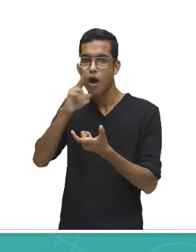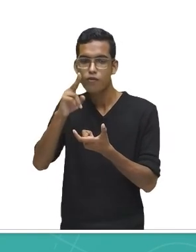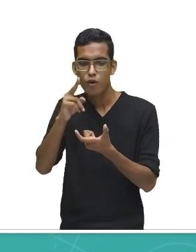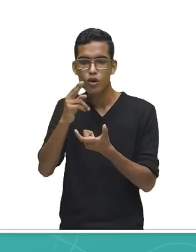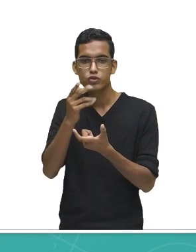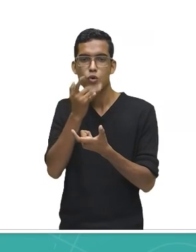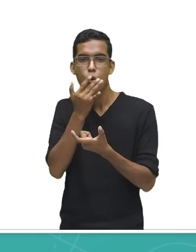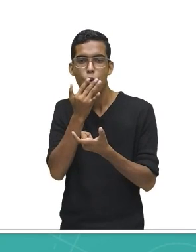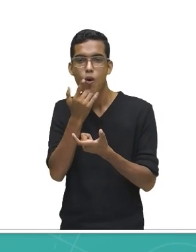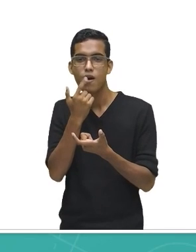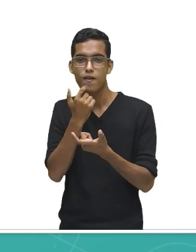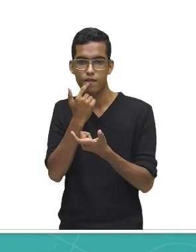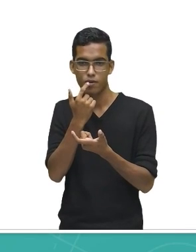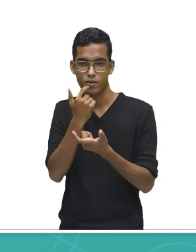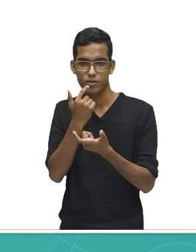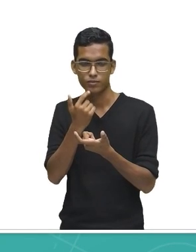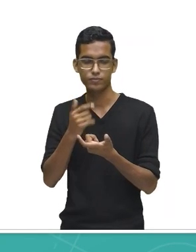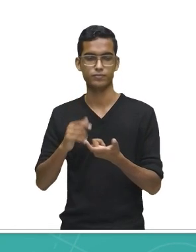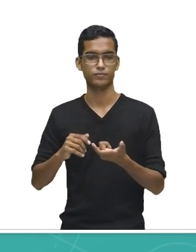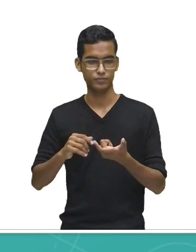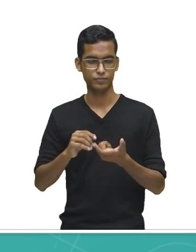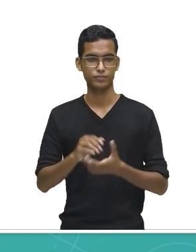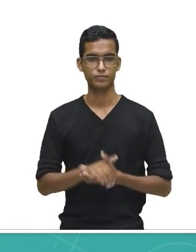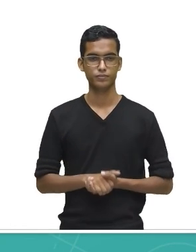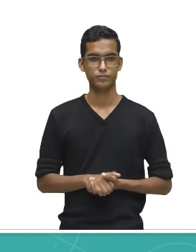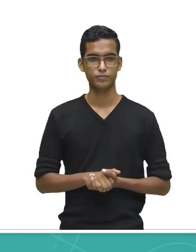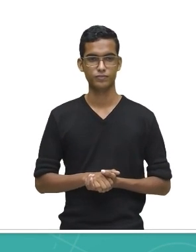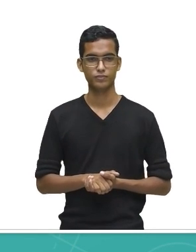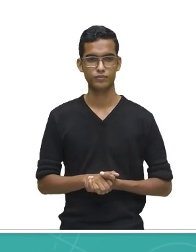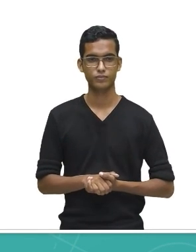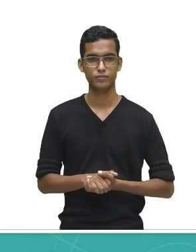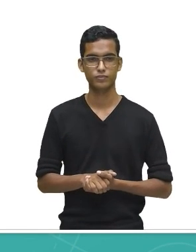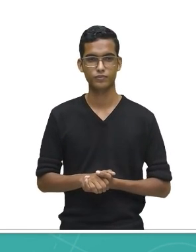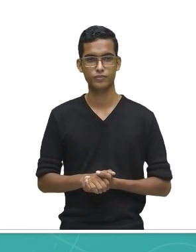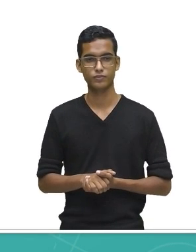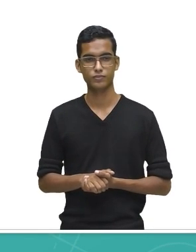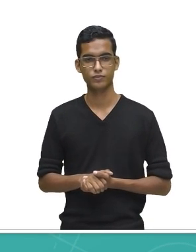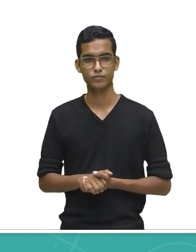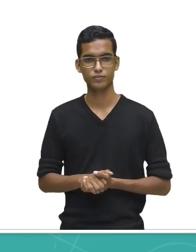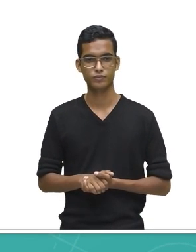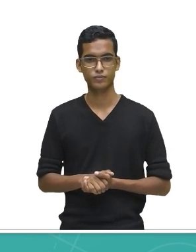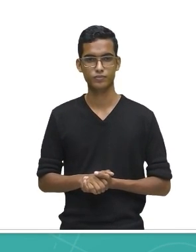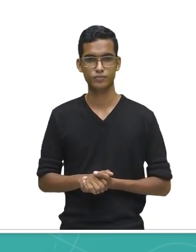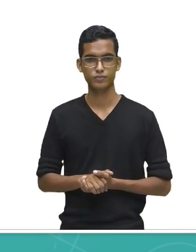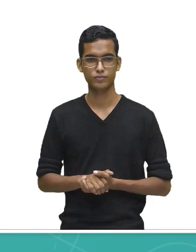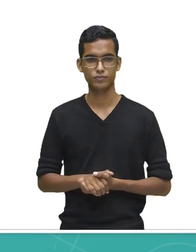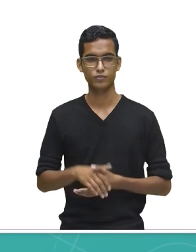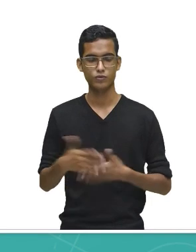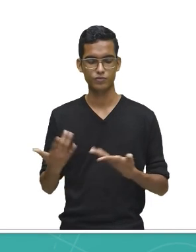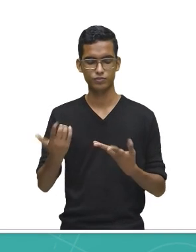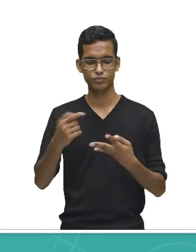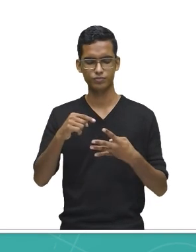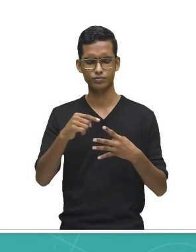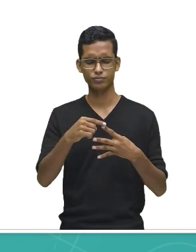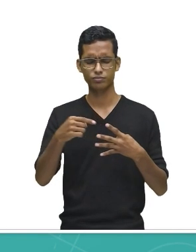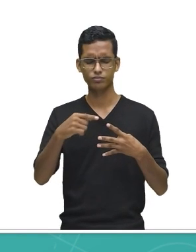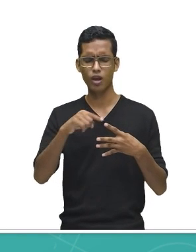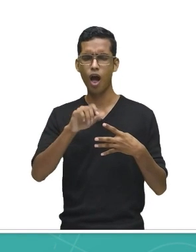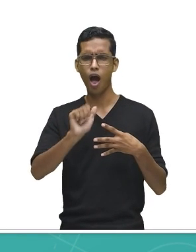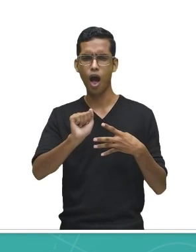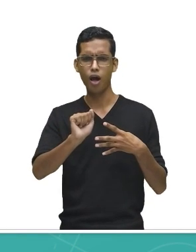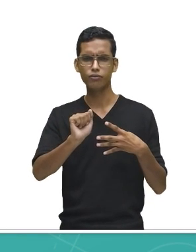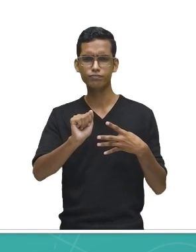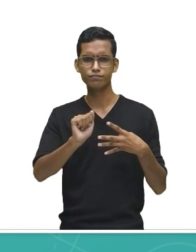que significa esta palavra? Será que está certa a palavra? É assim que se pronuncia? Pudico mesmo?